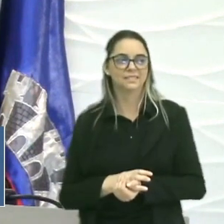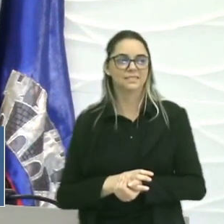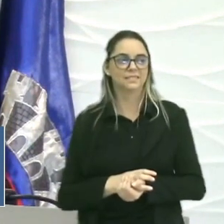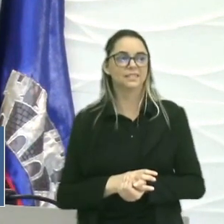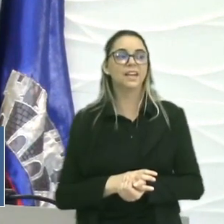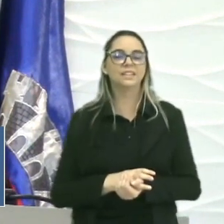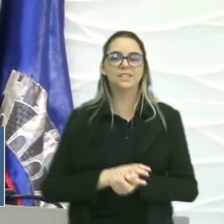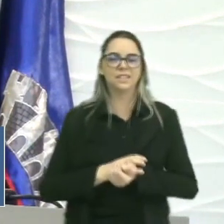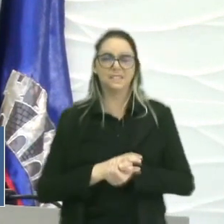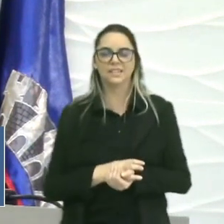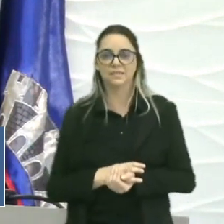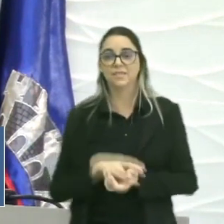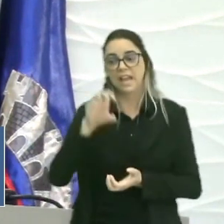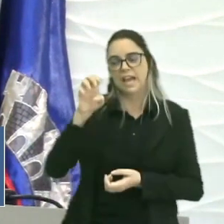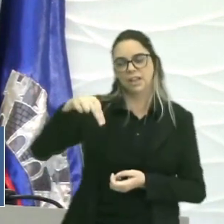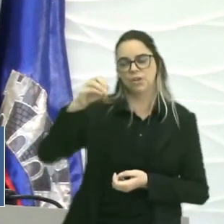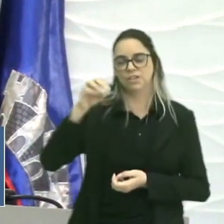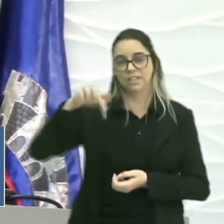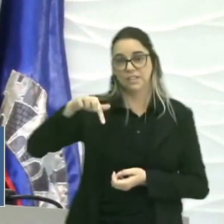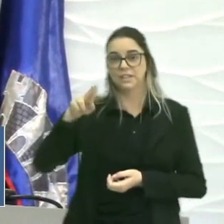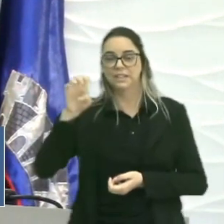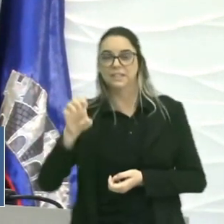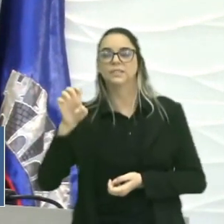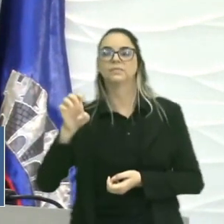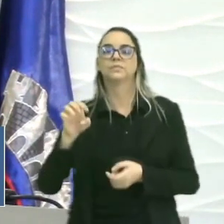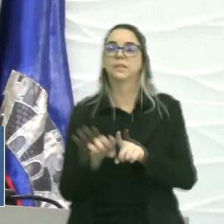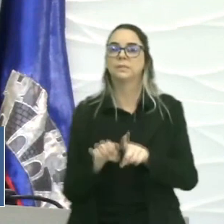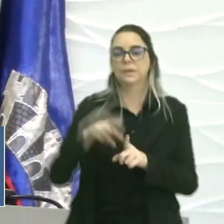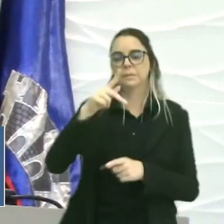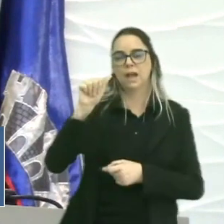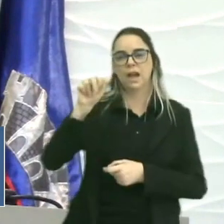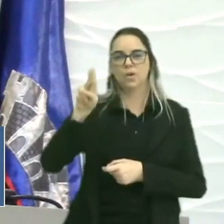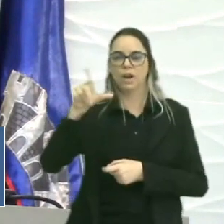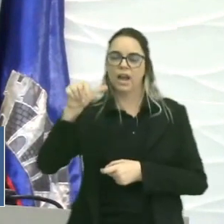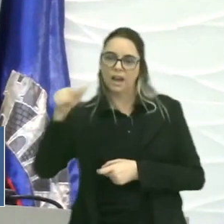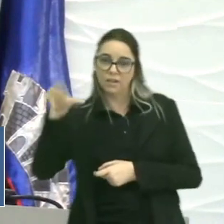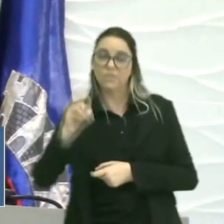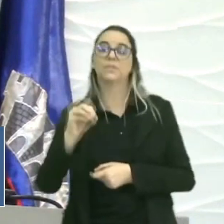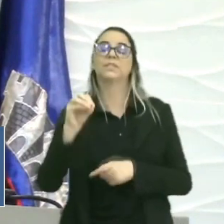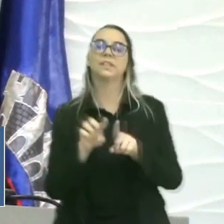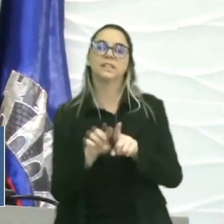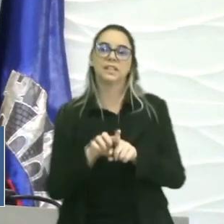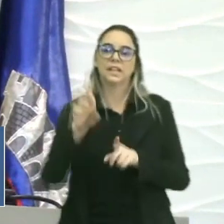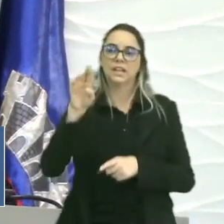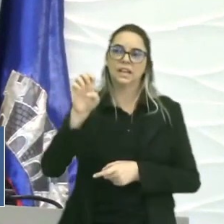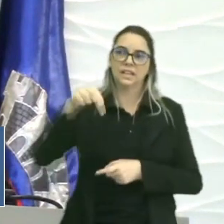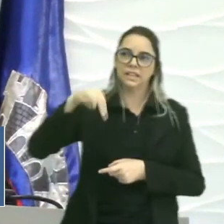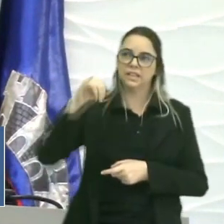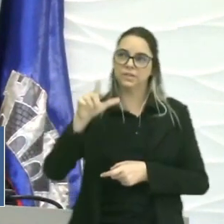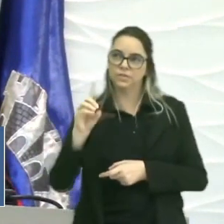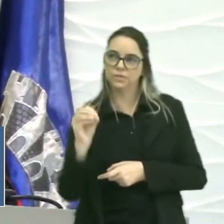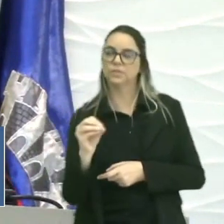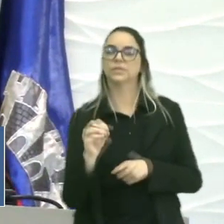Enoque, seu Enoque lá do CCI, sua esposa Dona Fátima, Paulão do loteamento Alto Santiago, Renildo lá da Vila do